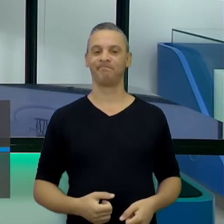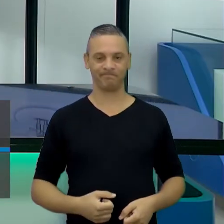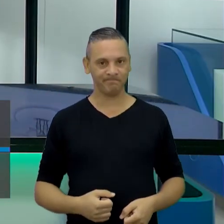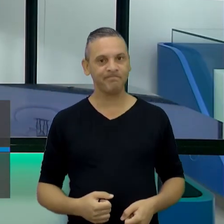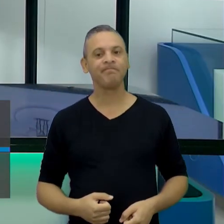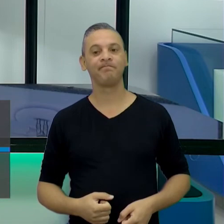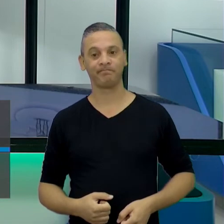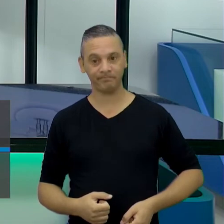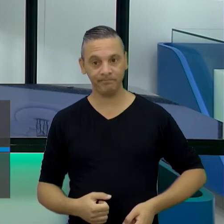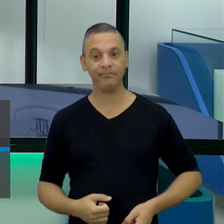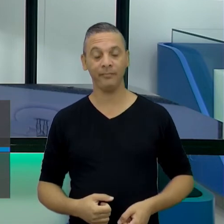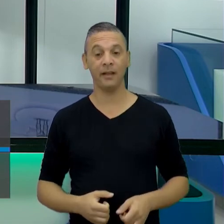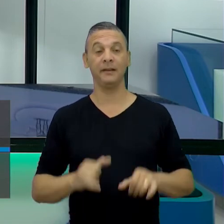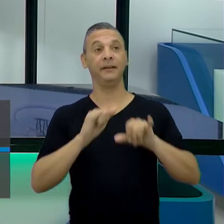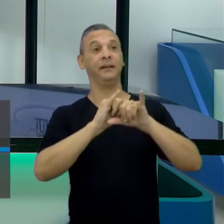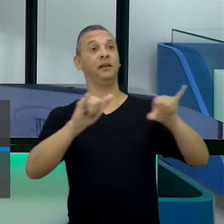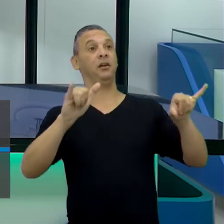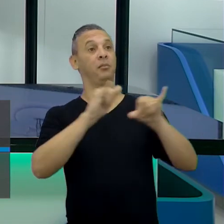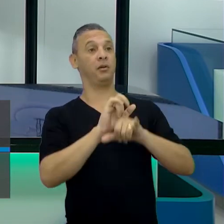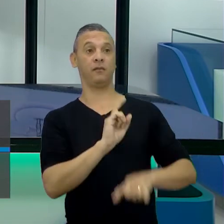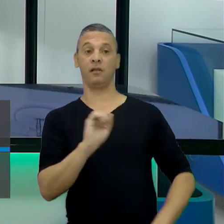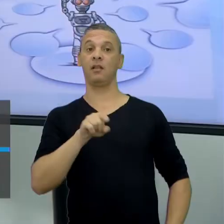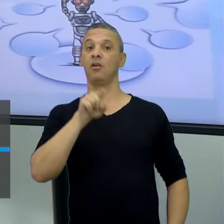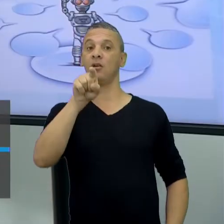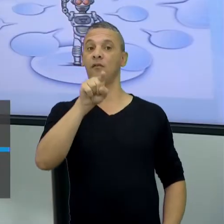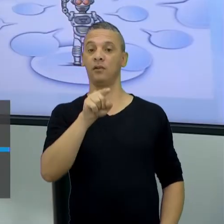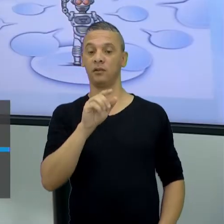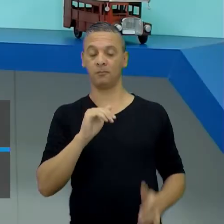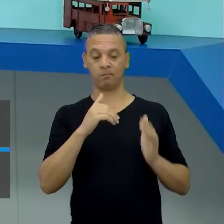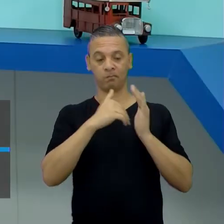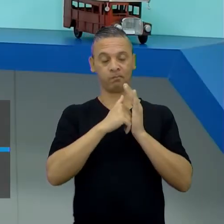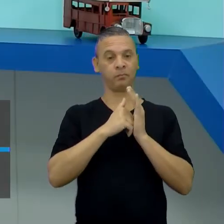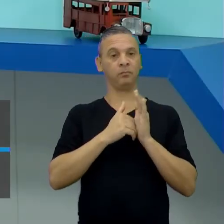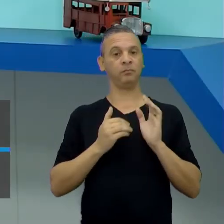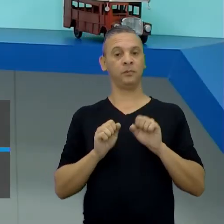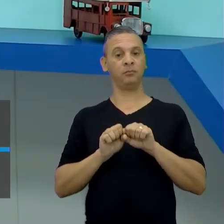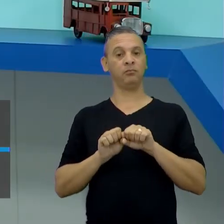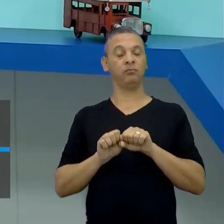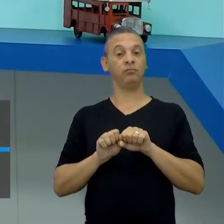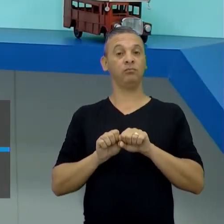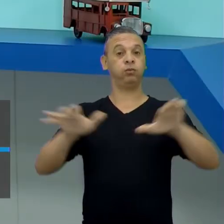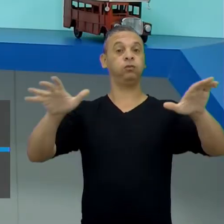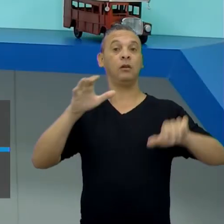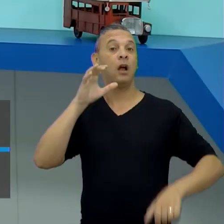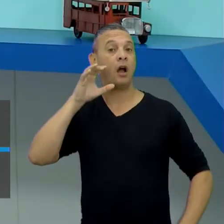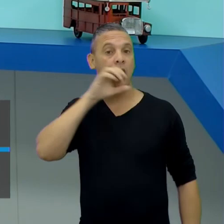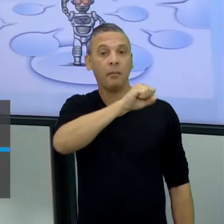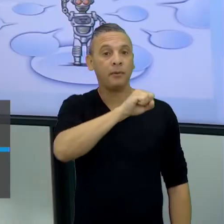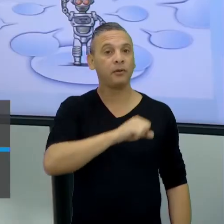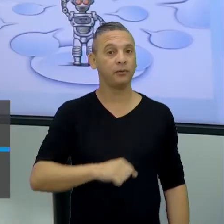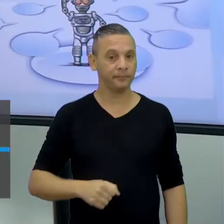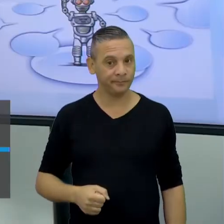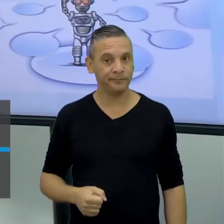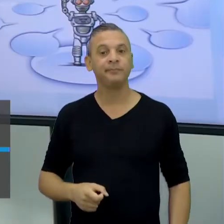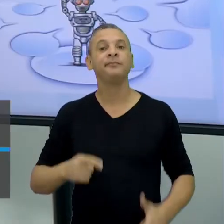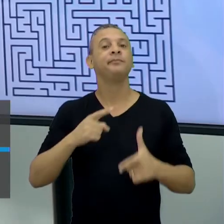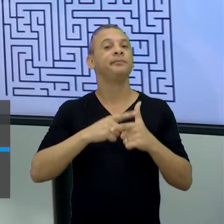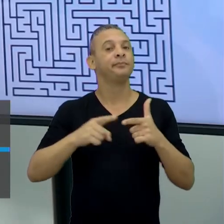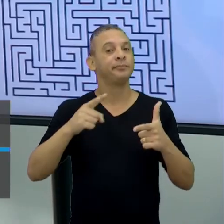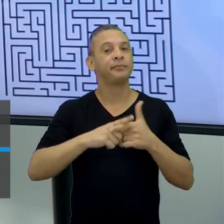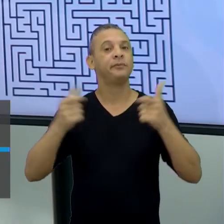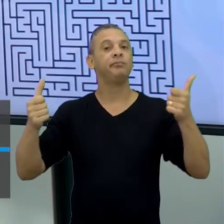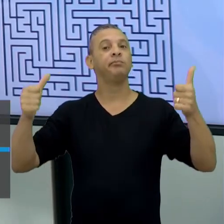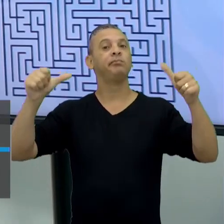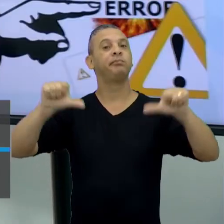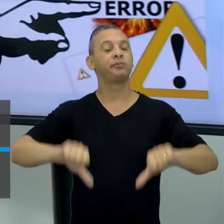senhora, a mídia não divulga, vocês... Não. E isso espalha numa velocidade. E o dano que causa,